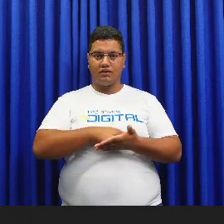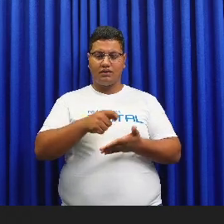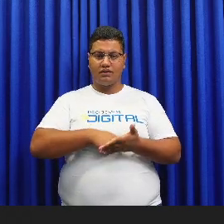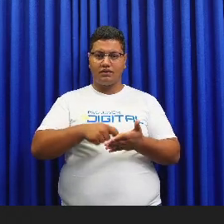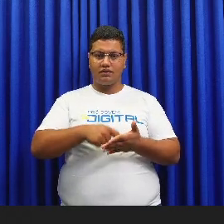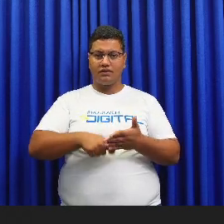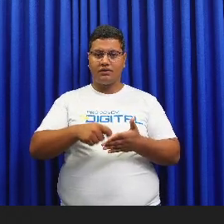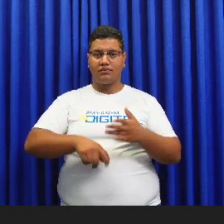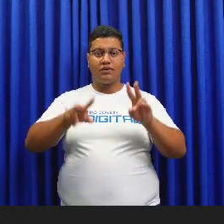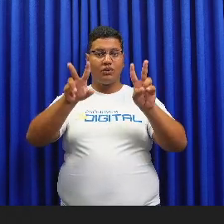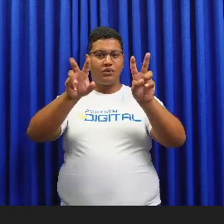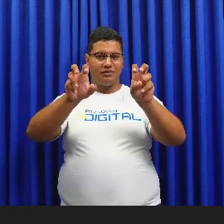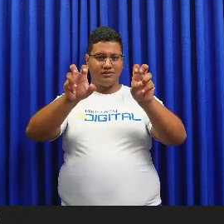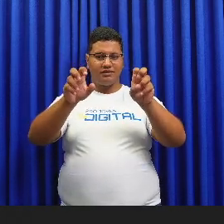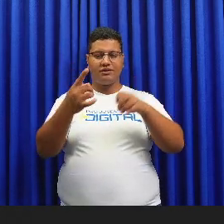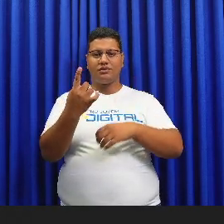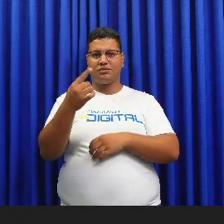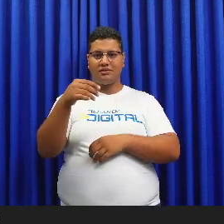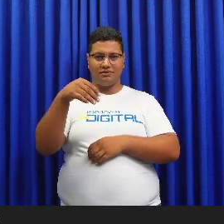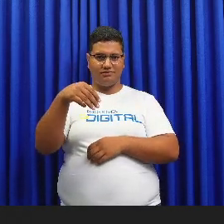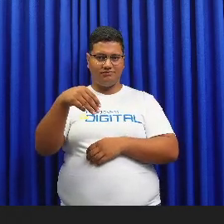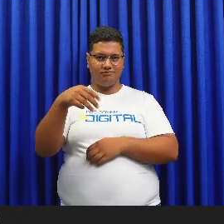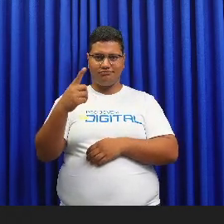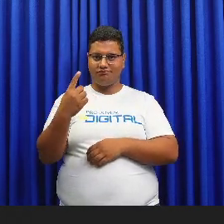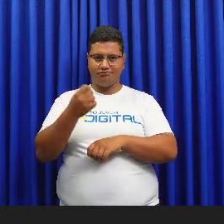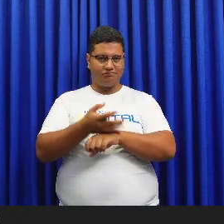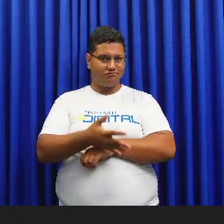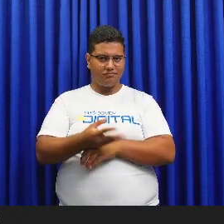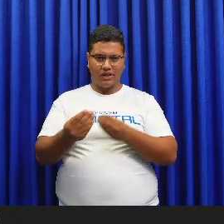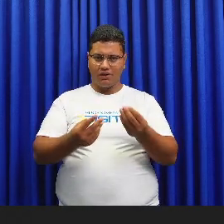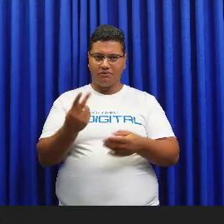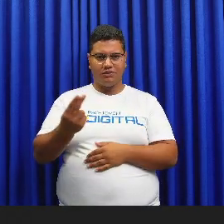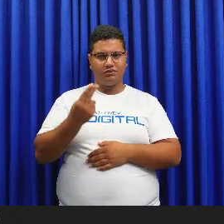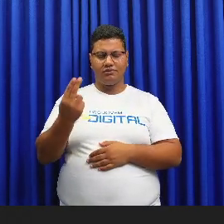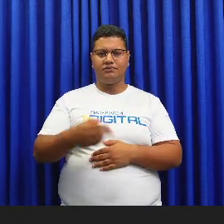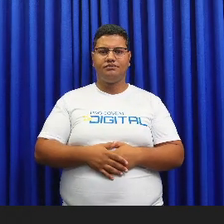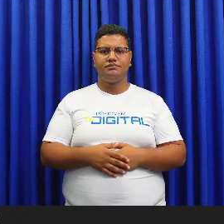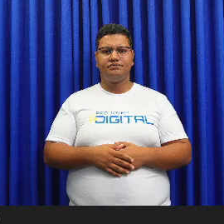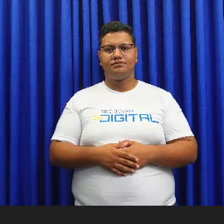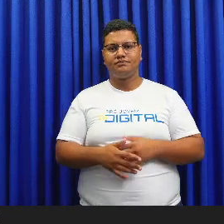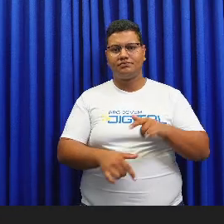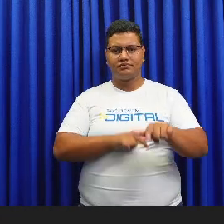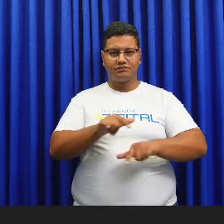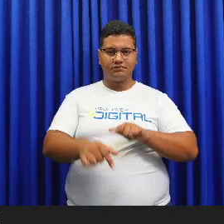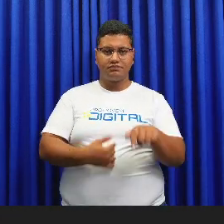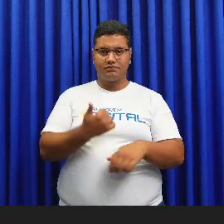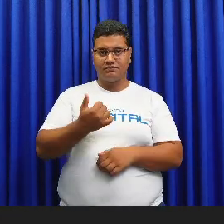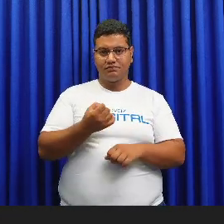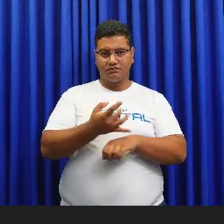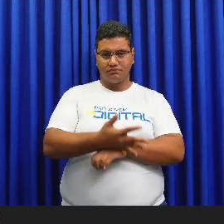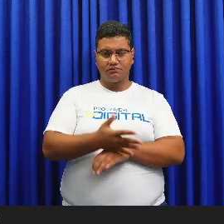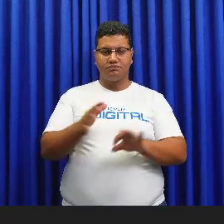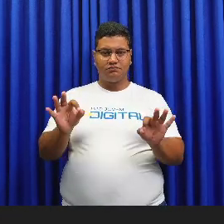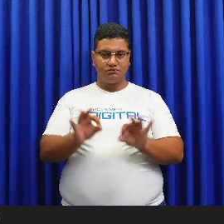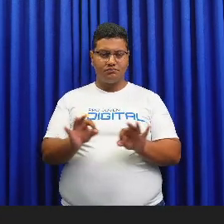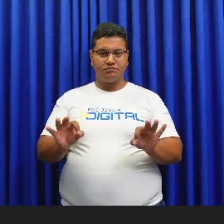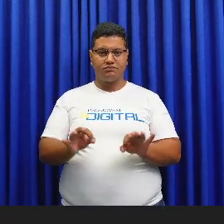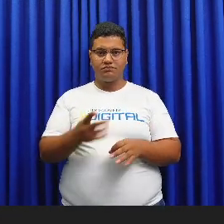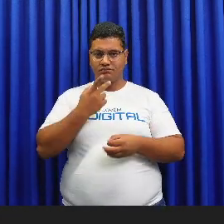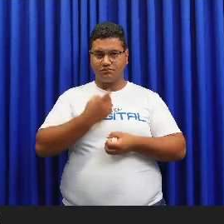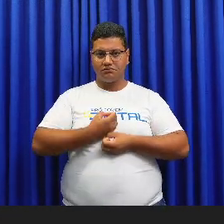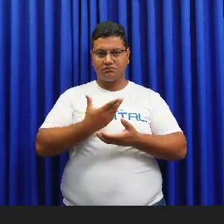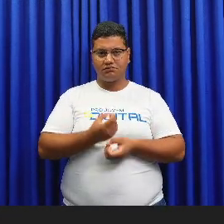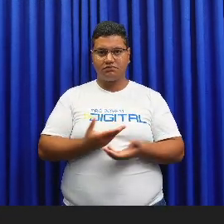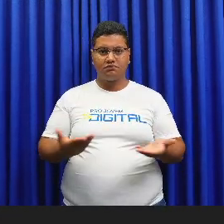adiciono um título. 1 da manhã. Não tem como, né, galera? Pelo amor de Deus. Ninguém trabalha 1 hora da manhã. Ah, não, mas eu sou freelancer, Lucas. Você tá dando aula de